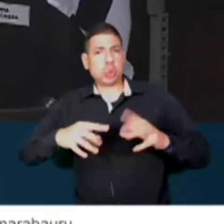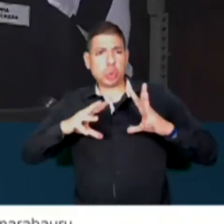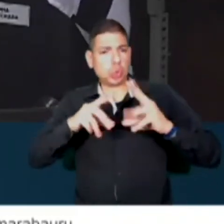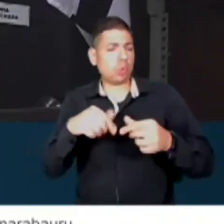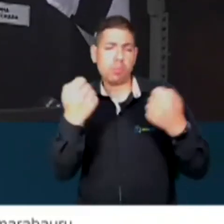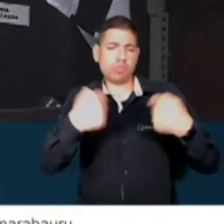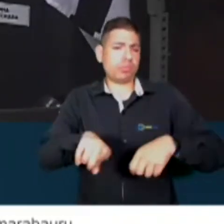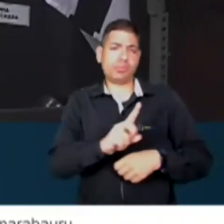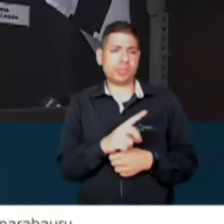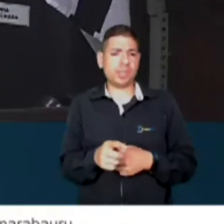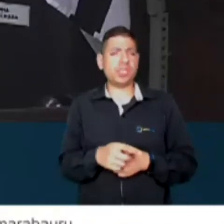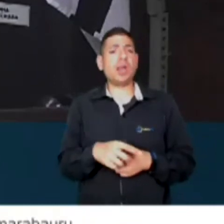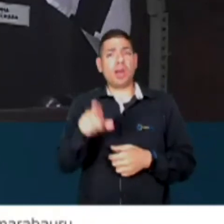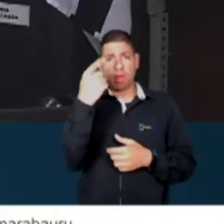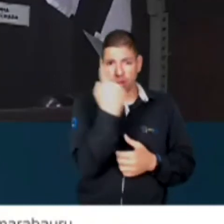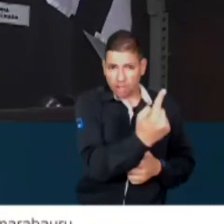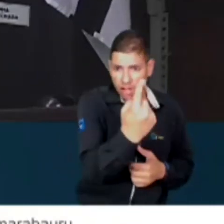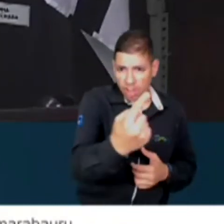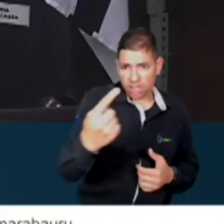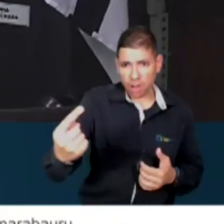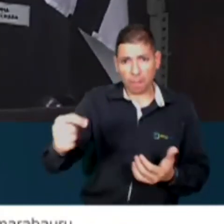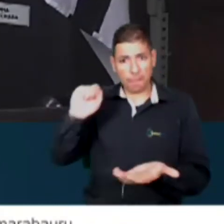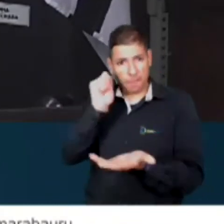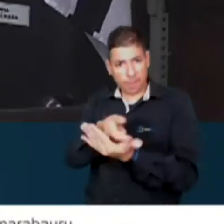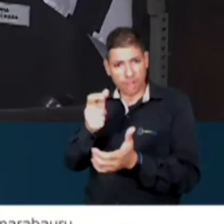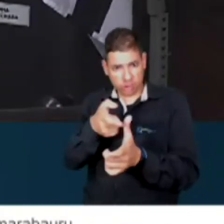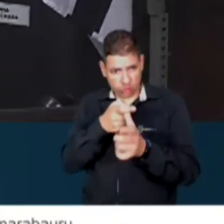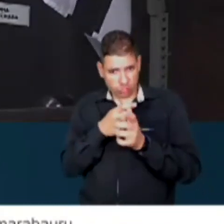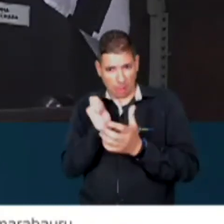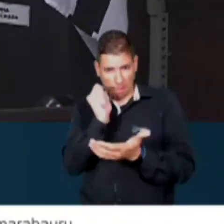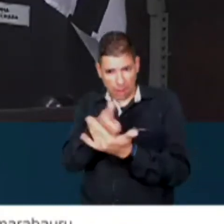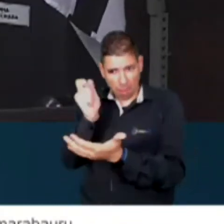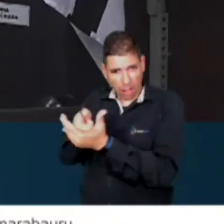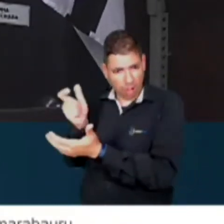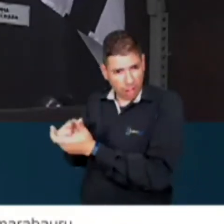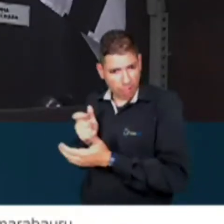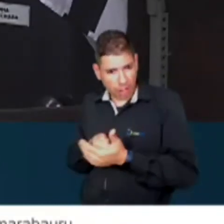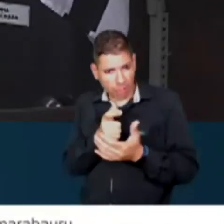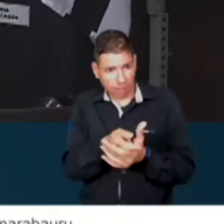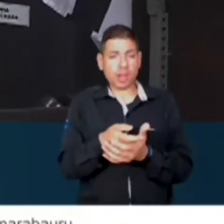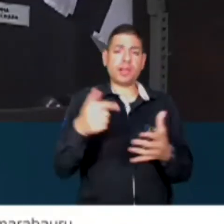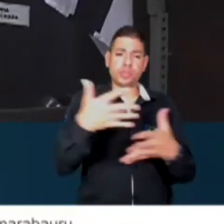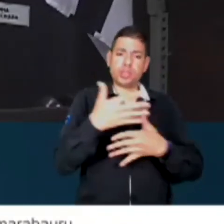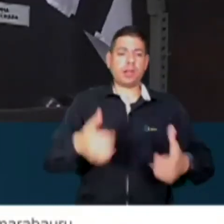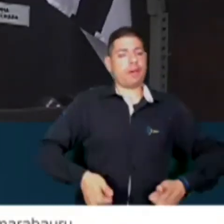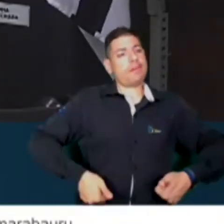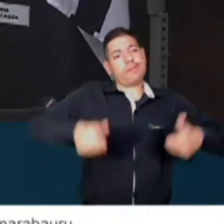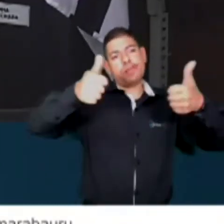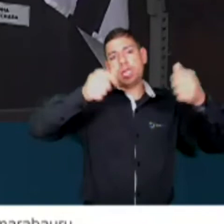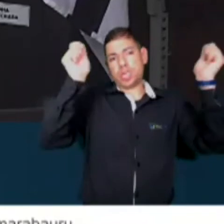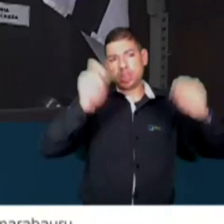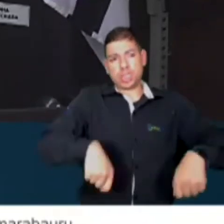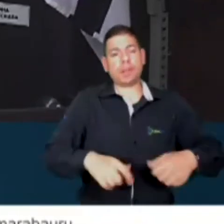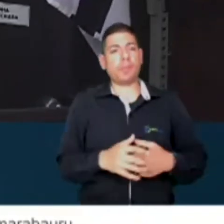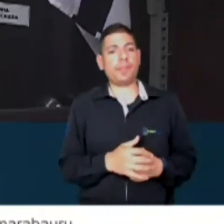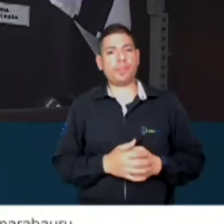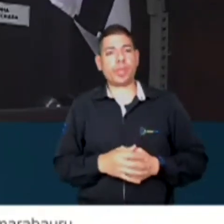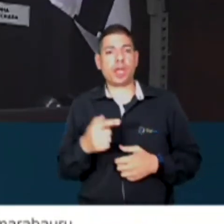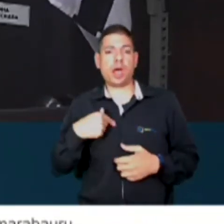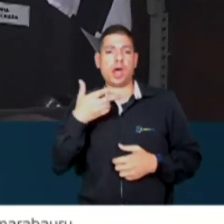vez mais realmente a cidade seja aquela cidade que nós realmente almejamos. Não, só basta dizer, tem que